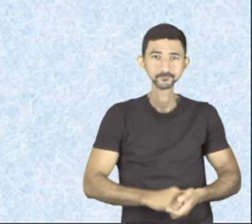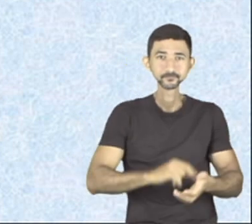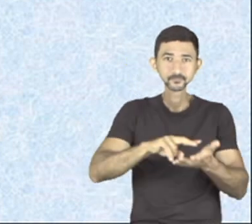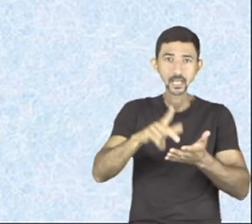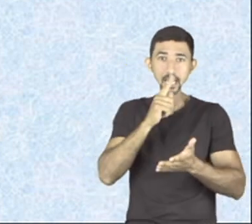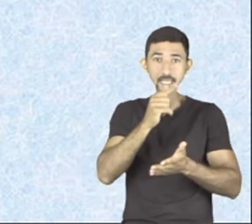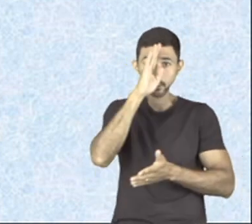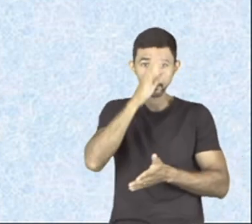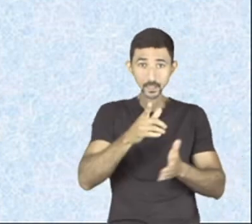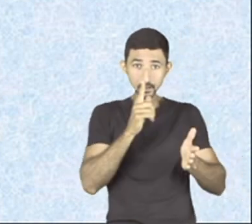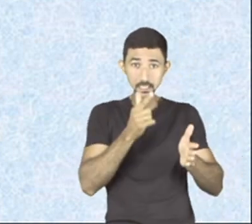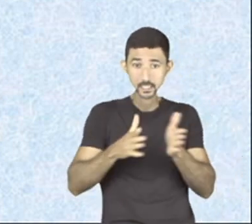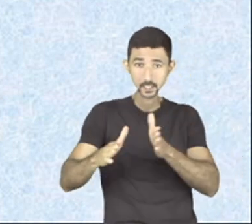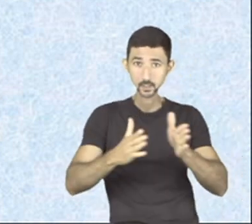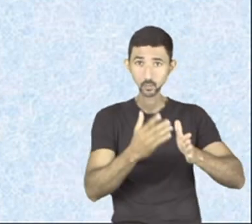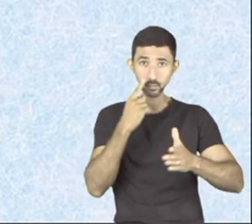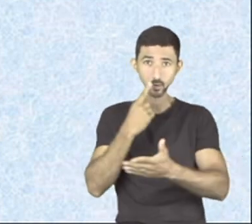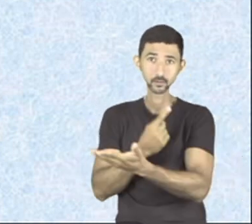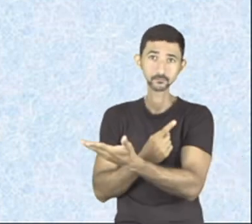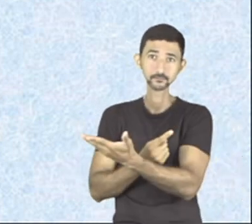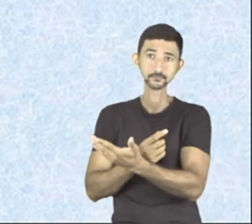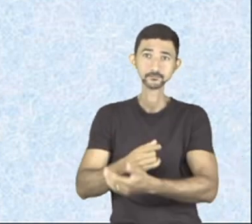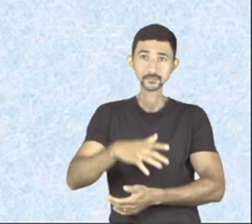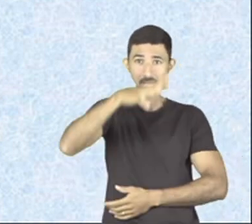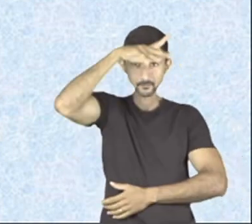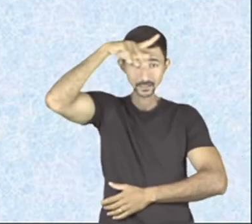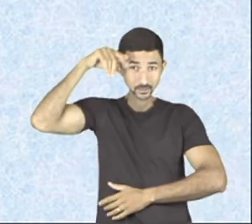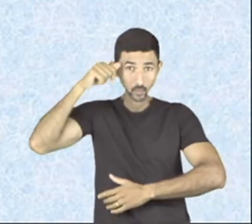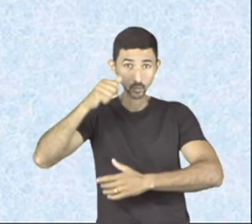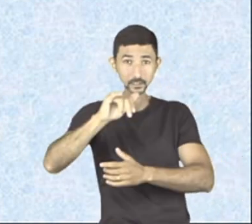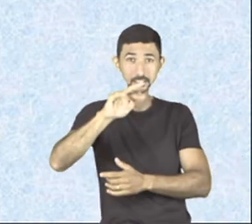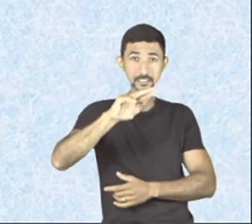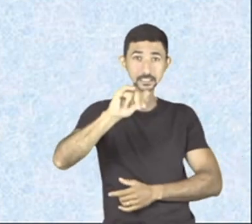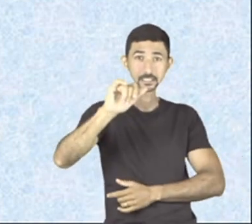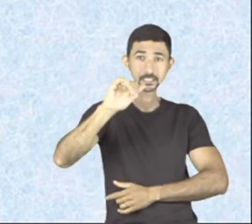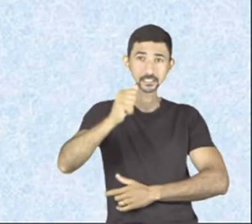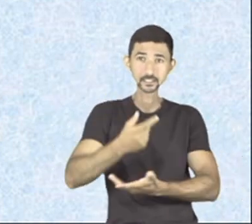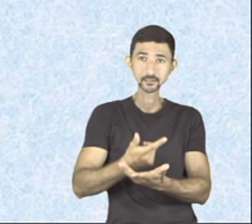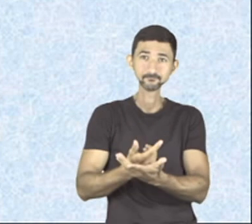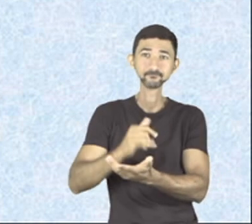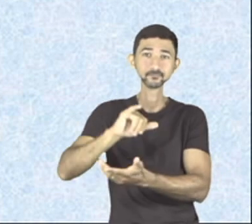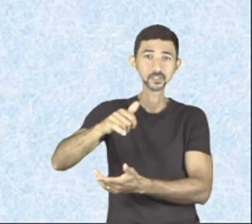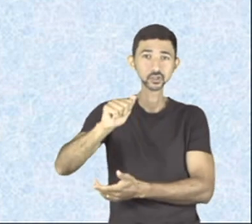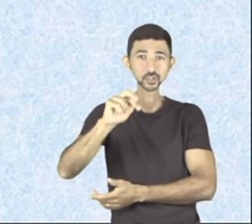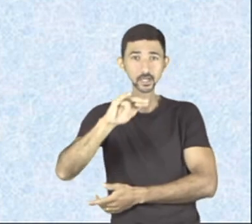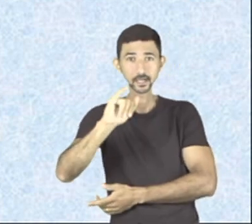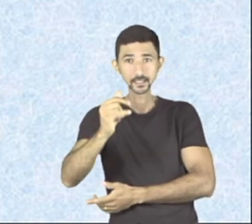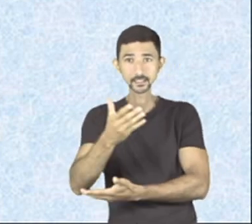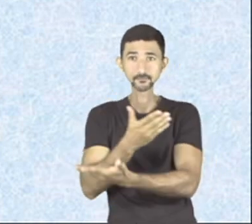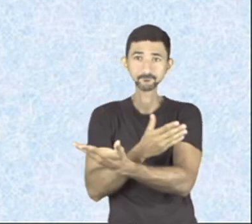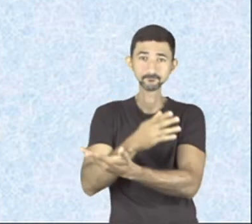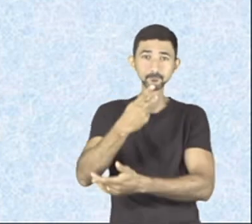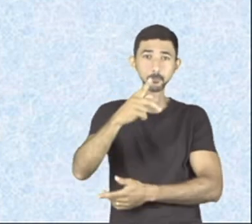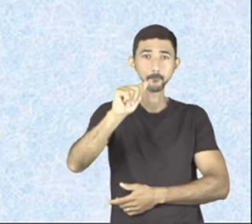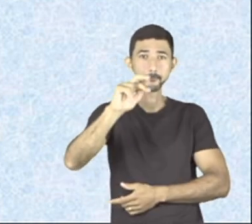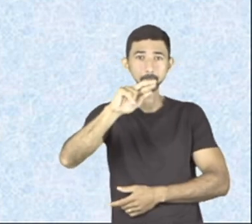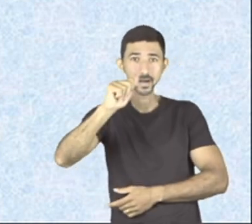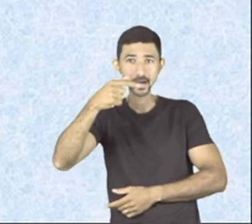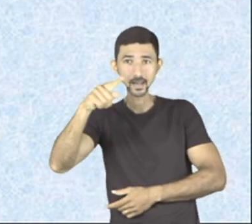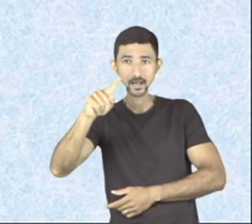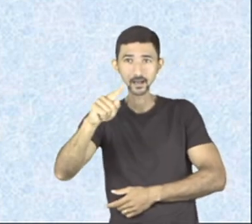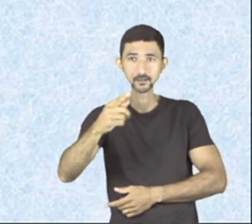Amazonas, Rio Iriri, Rio Jari, o Rio Pará, Rio Paru,